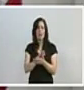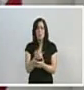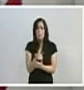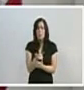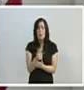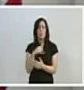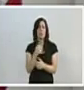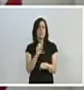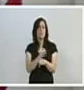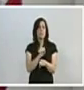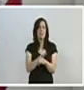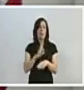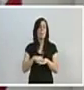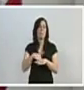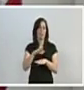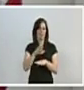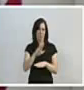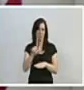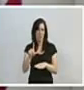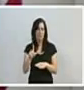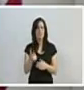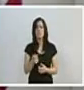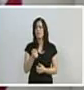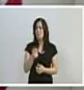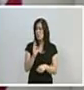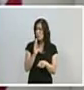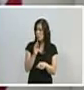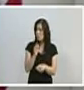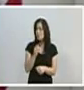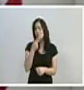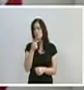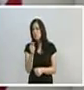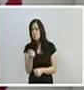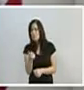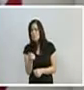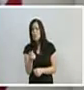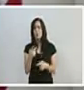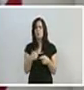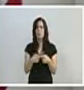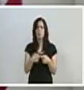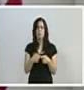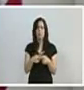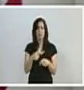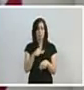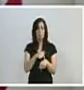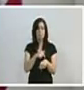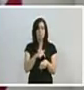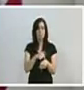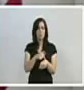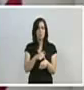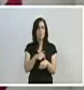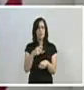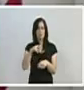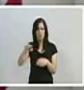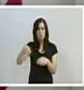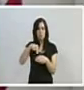que nós esperávamos para Blumenau. E digo muito pouco porque eu dei, vereadora Evelyn, em alguns momentos, pela